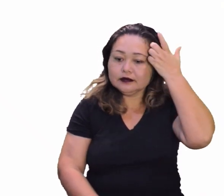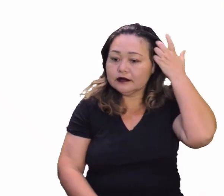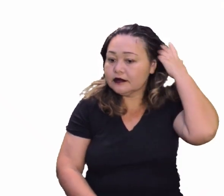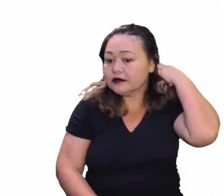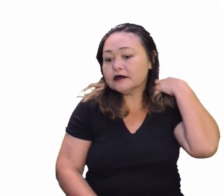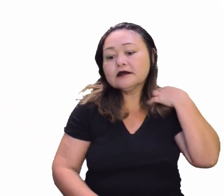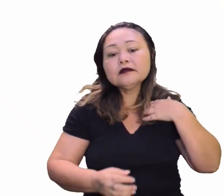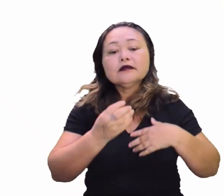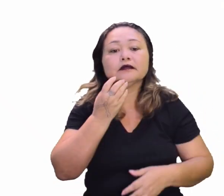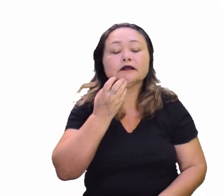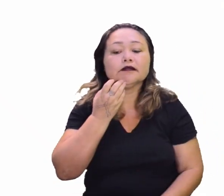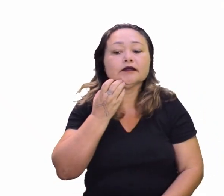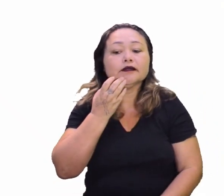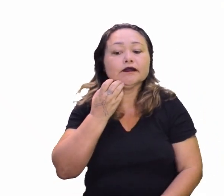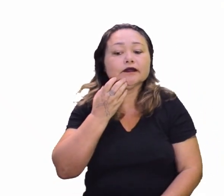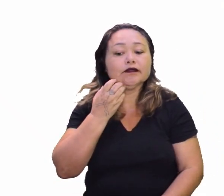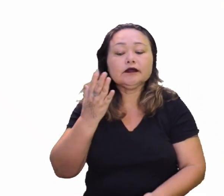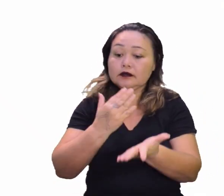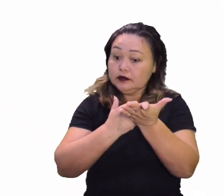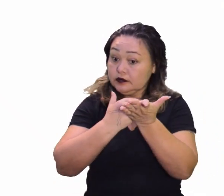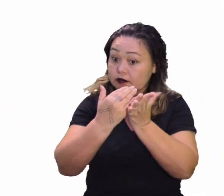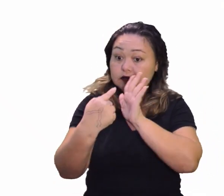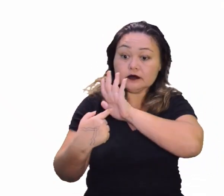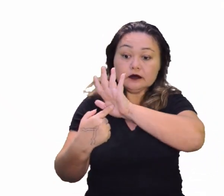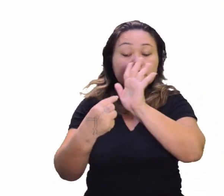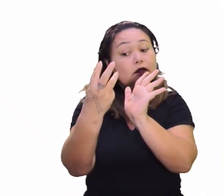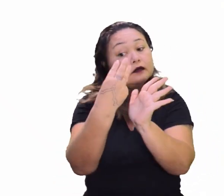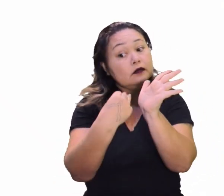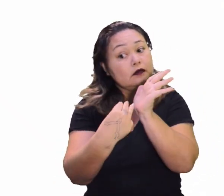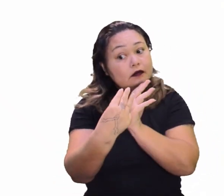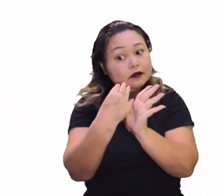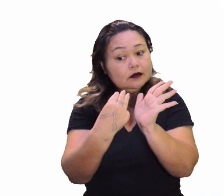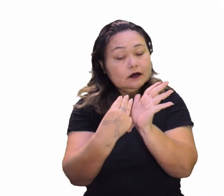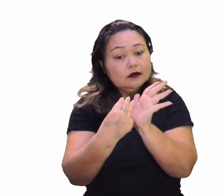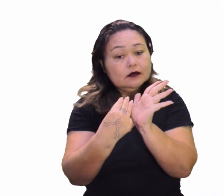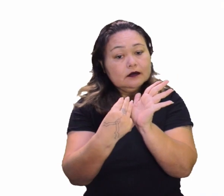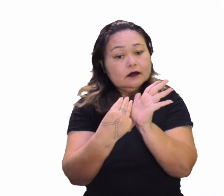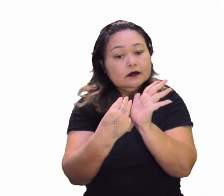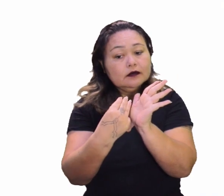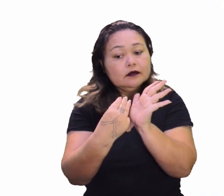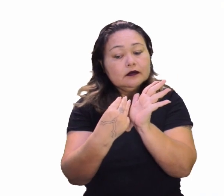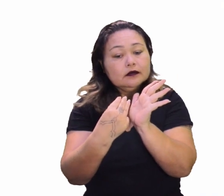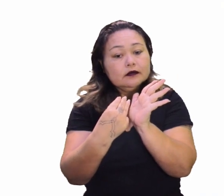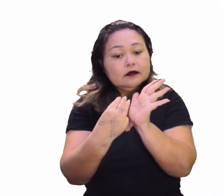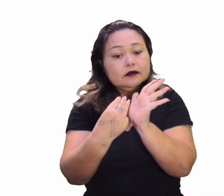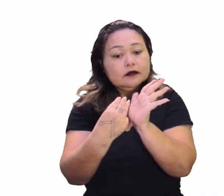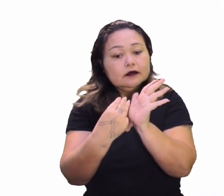Então, Rogério, a gente já começa mostrando aí um mapa que